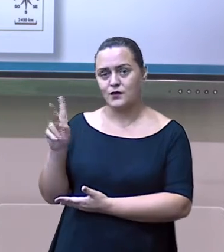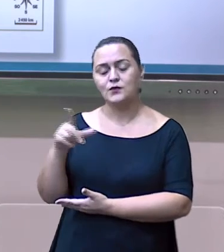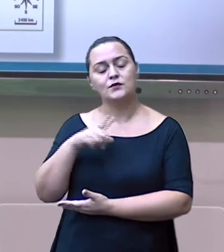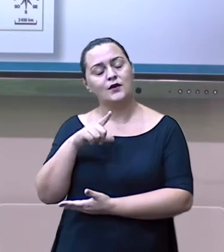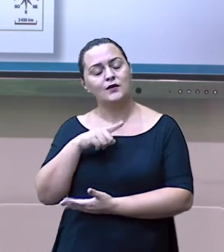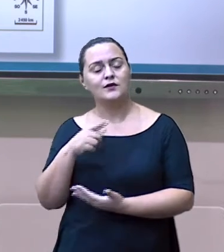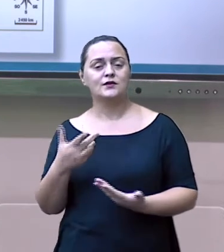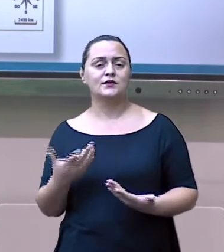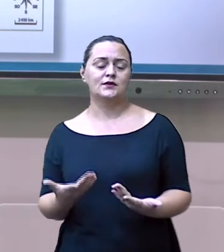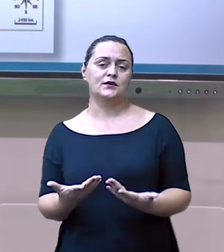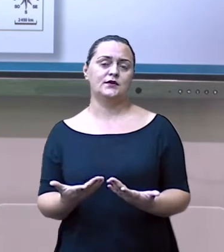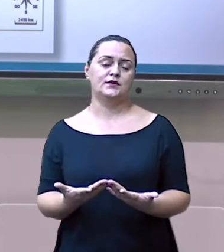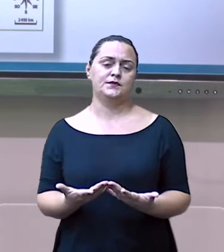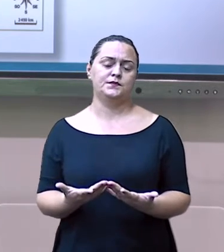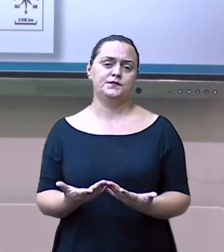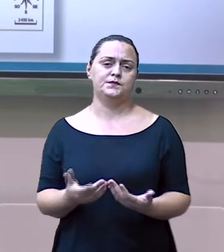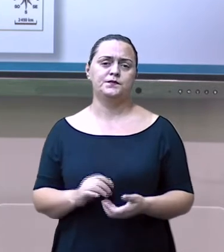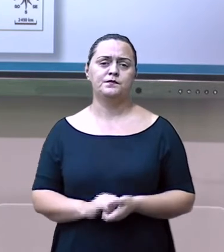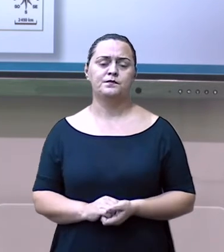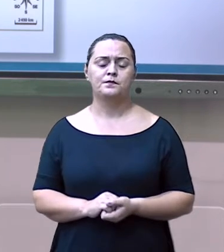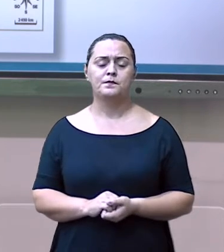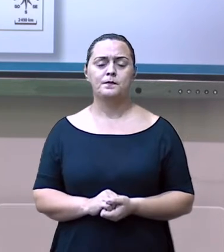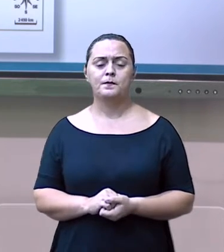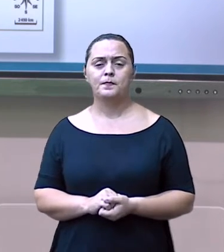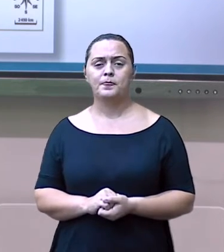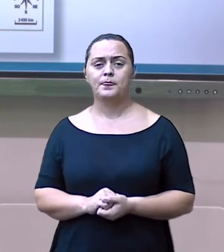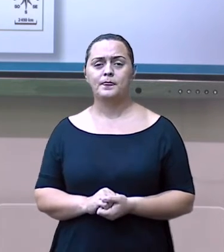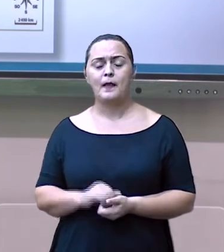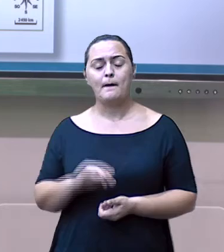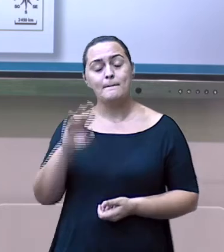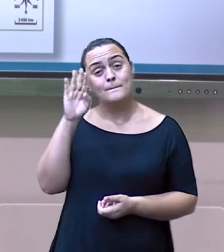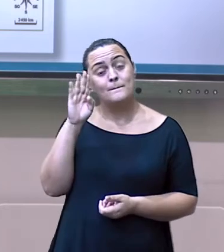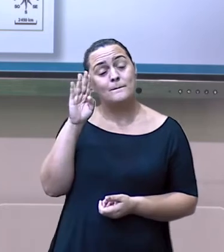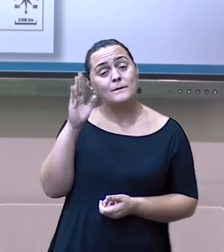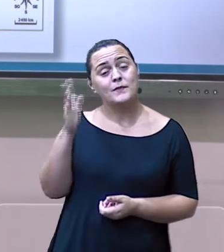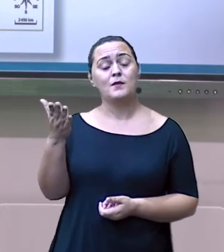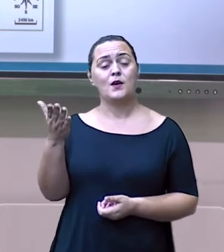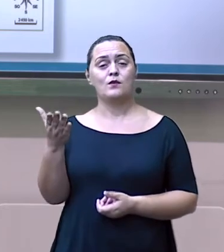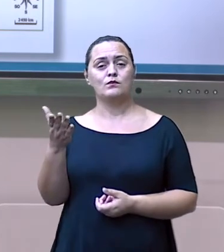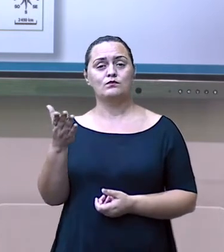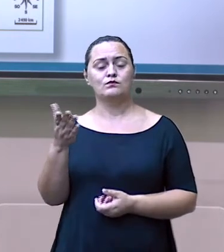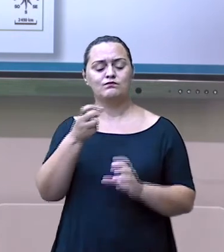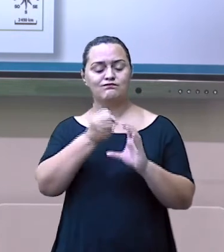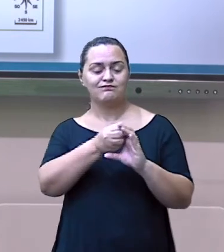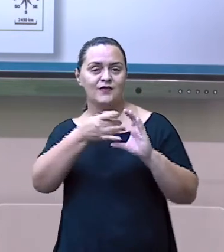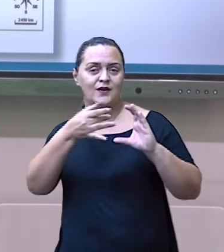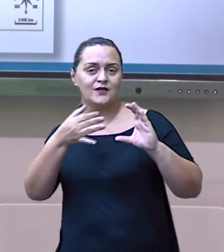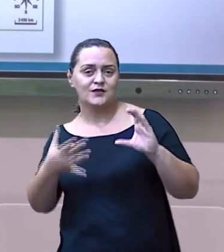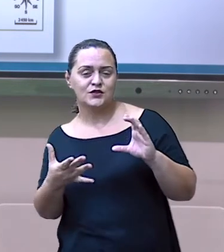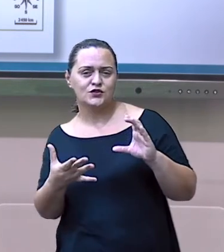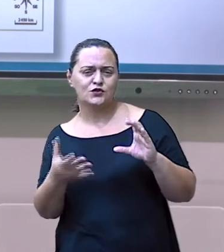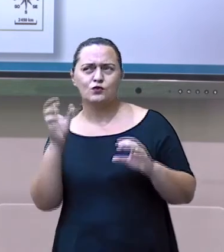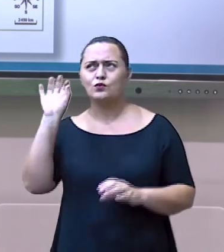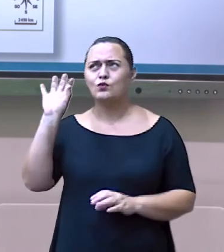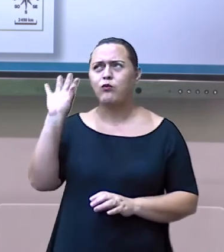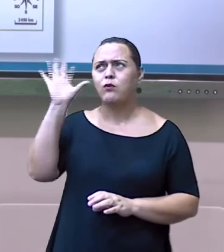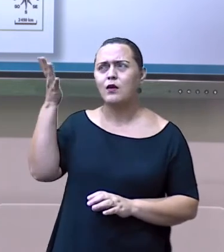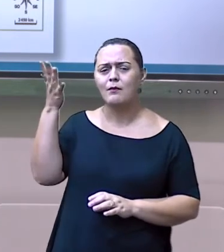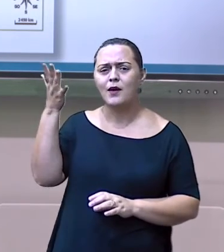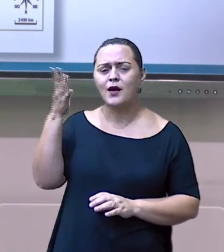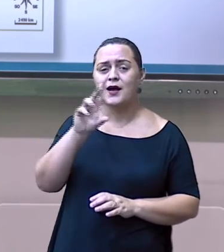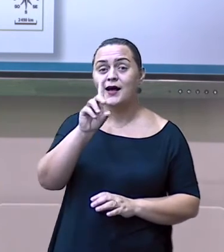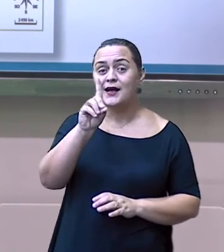E a principal característica do clima desértico não é o